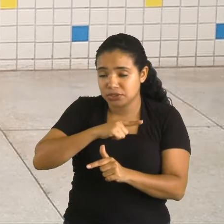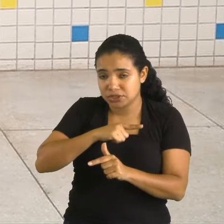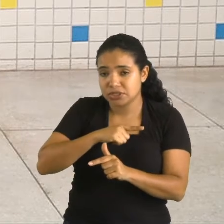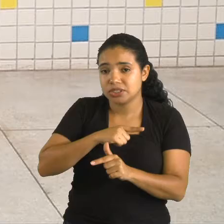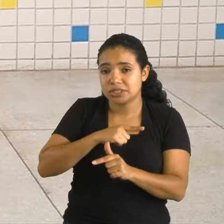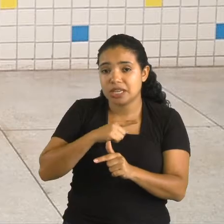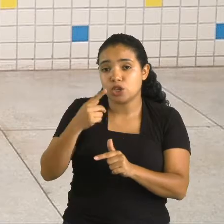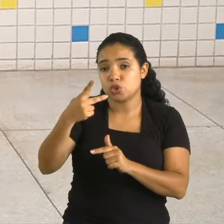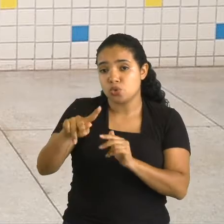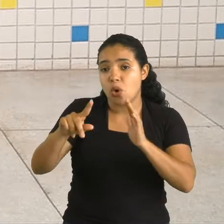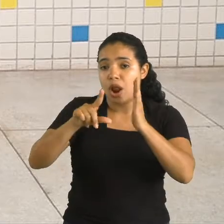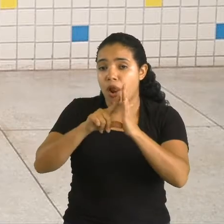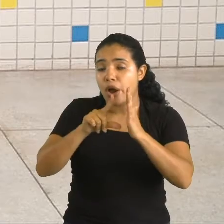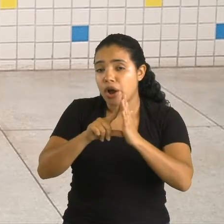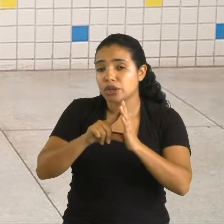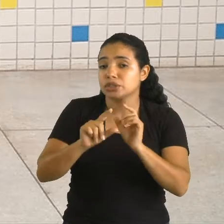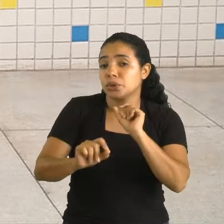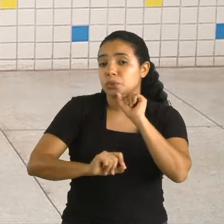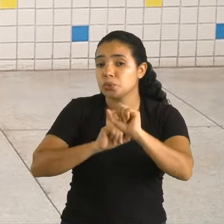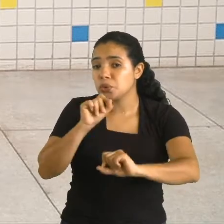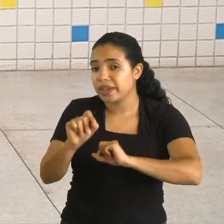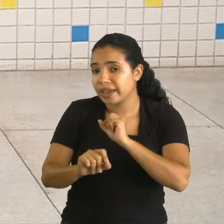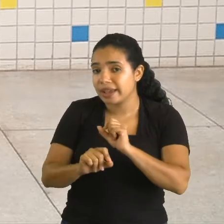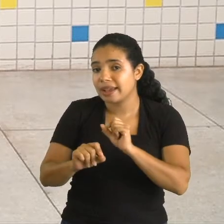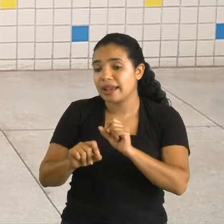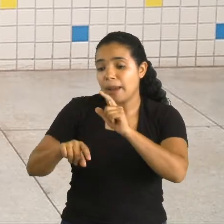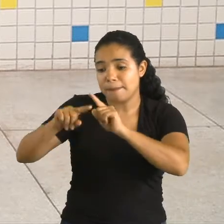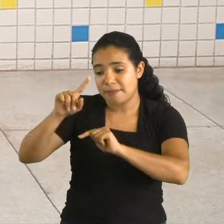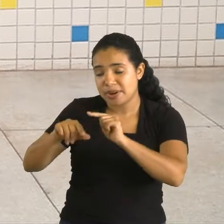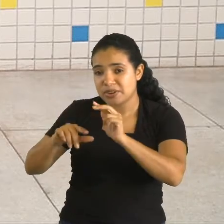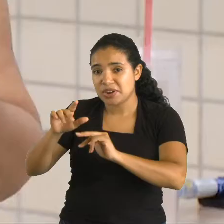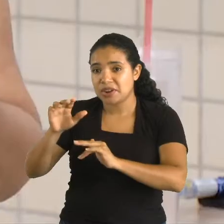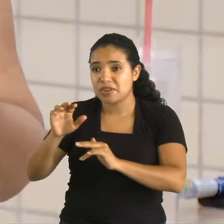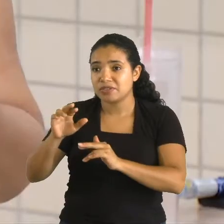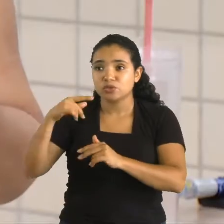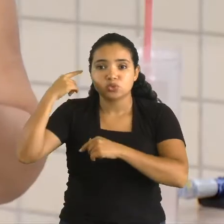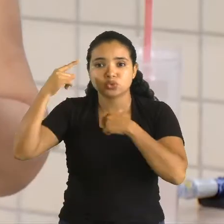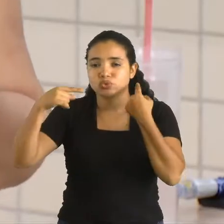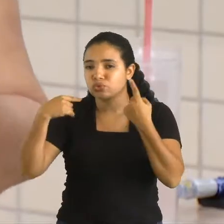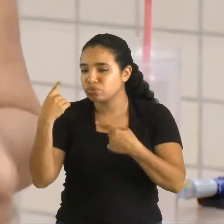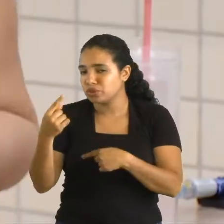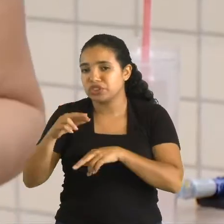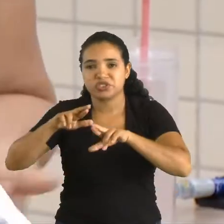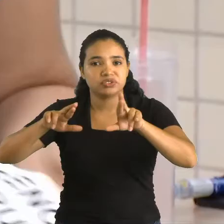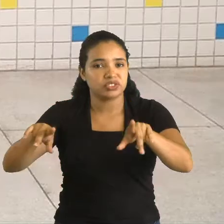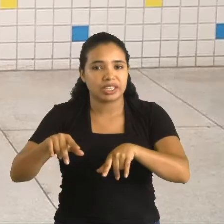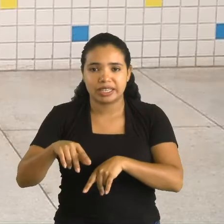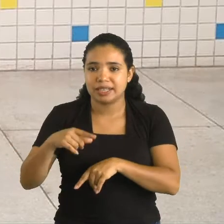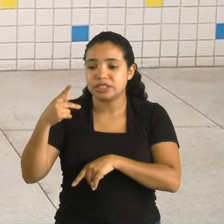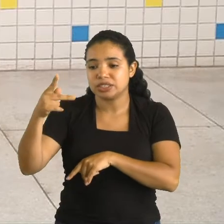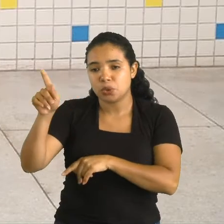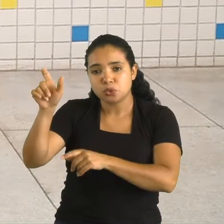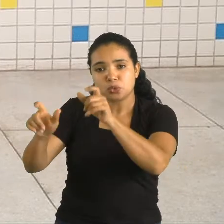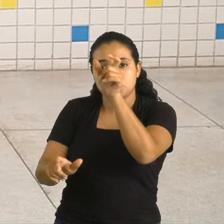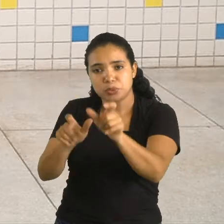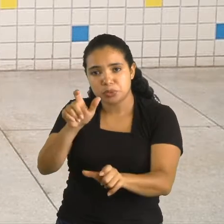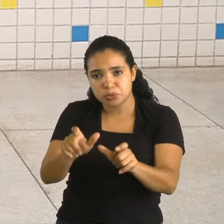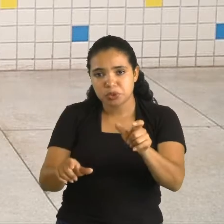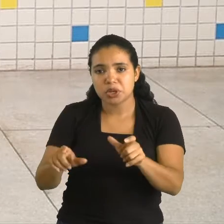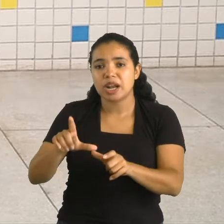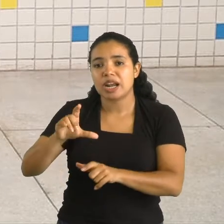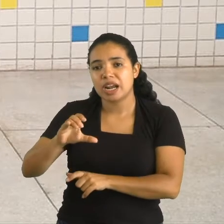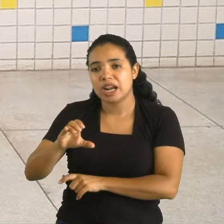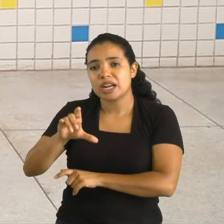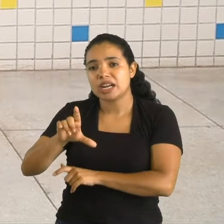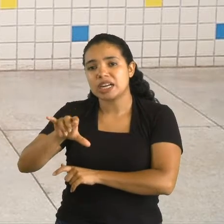na sua loja era justamente as encomendas birutas dos seus clientes. Ela não sabia mais o que fazer.